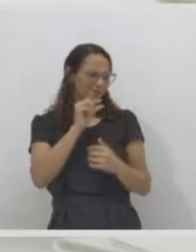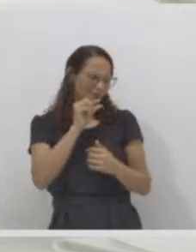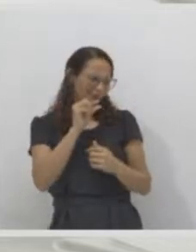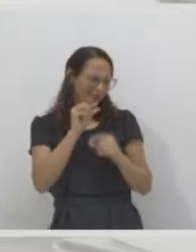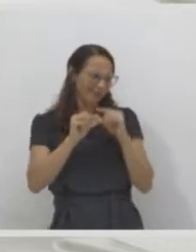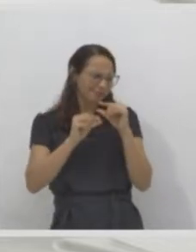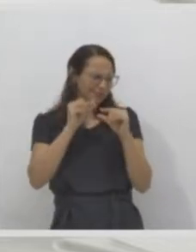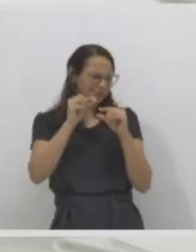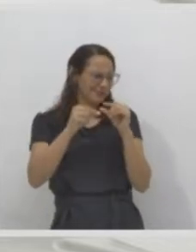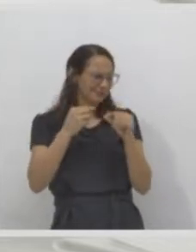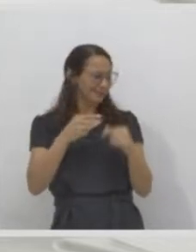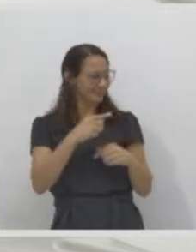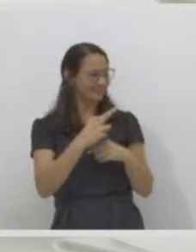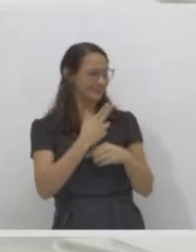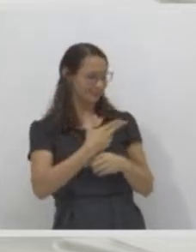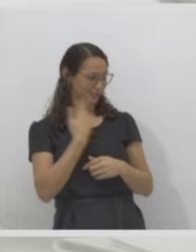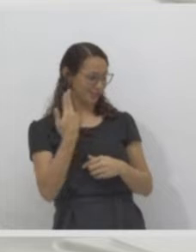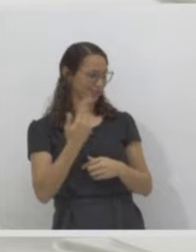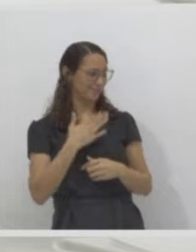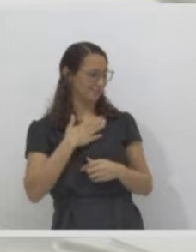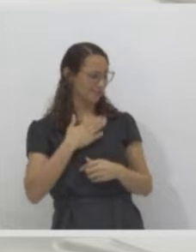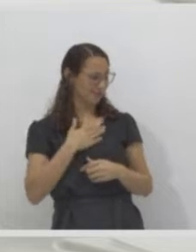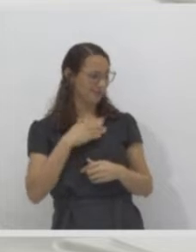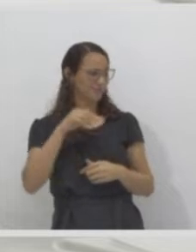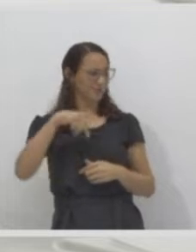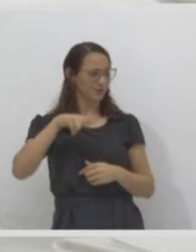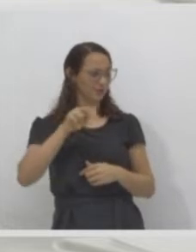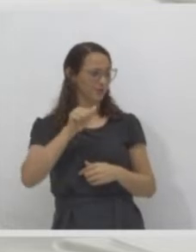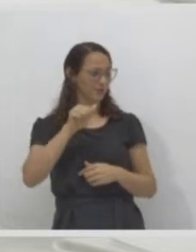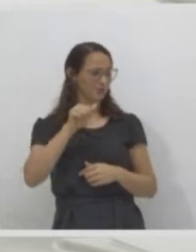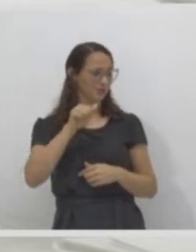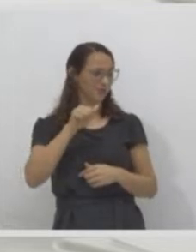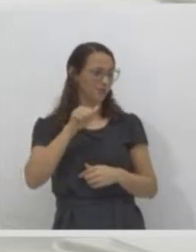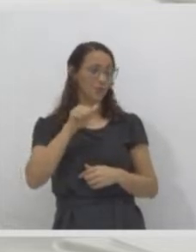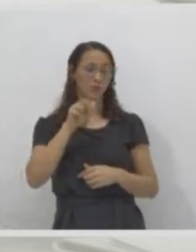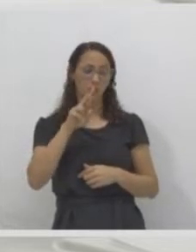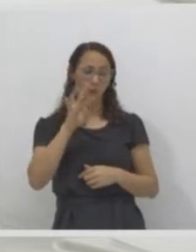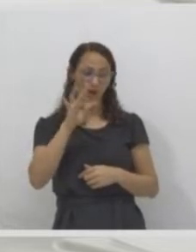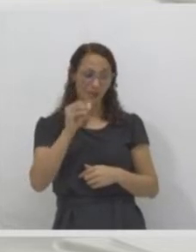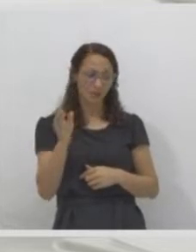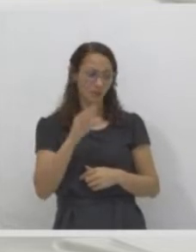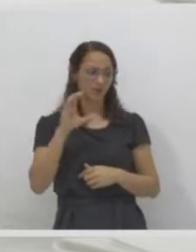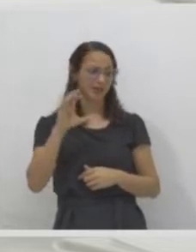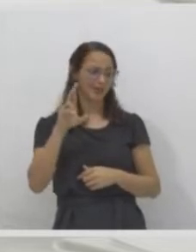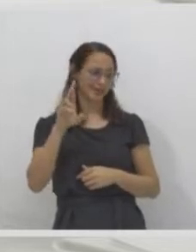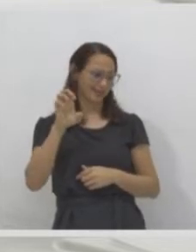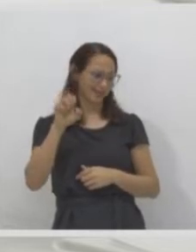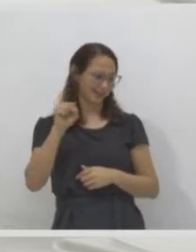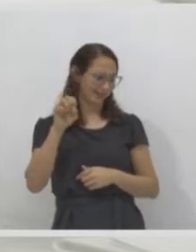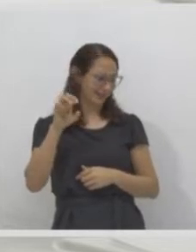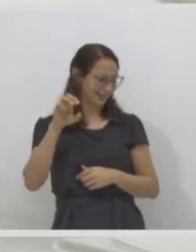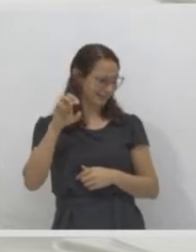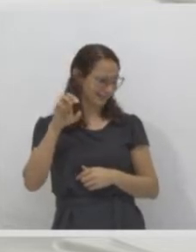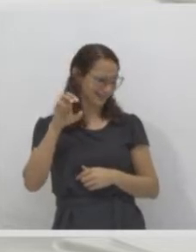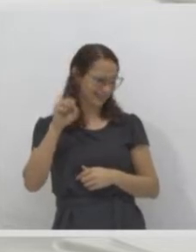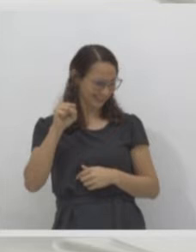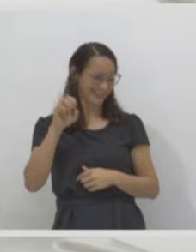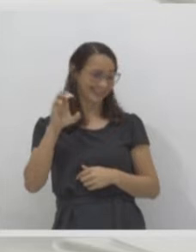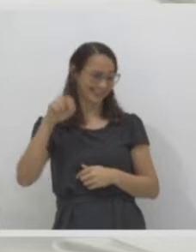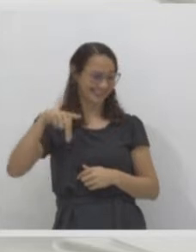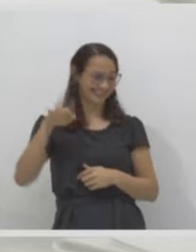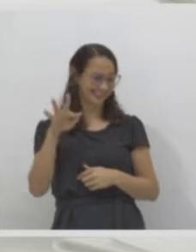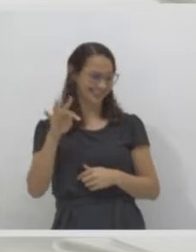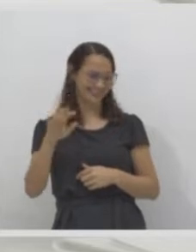É quando vocês me chamam de quarto crescente. Mas o que eu gosto mesmo é de explodir de luz na